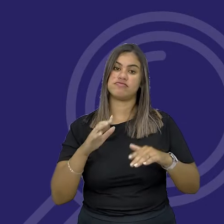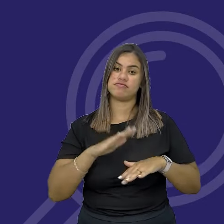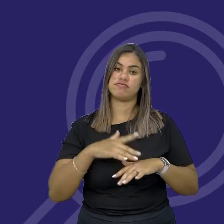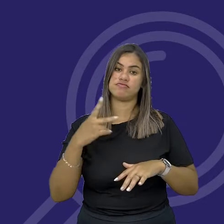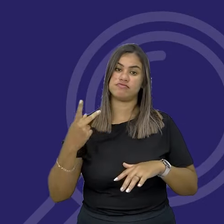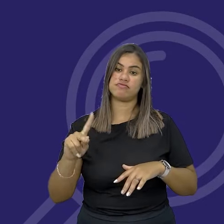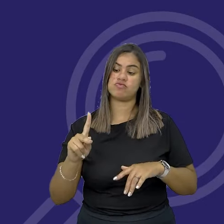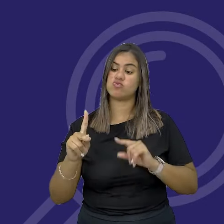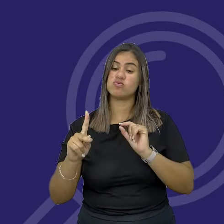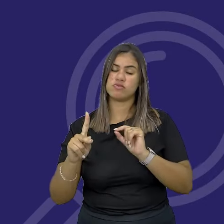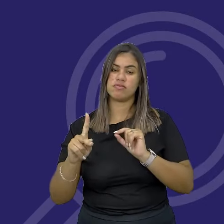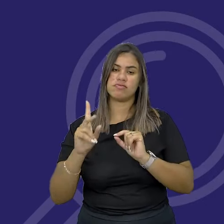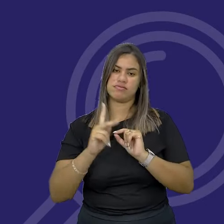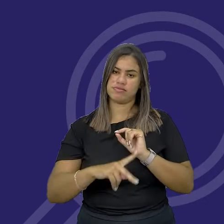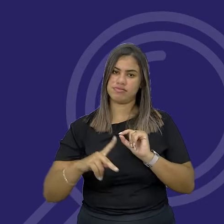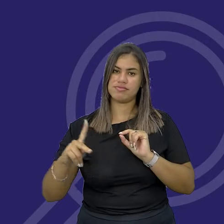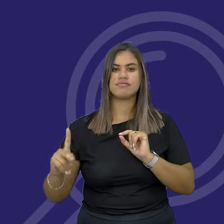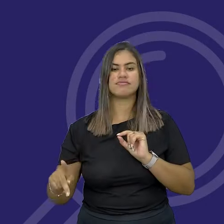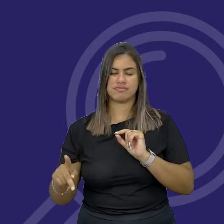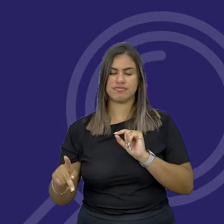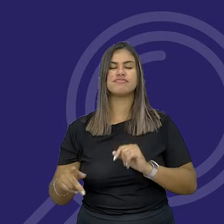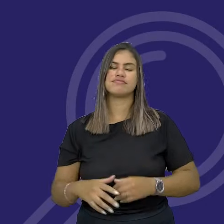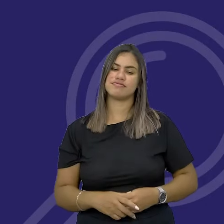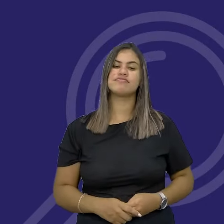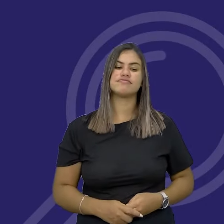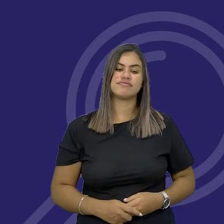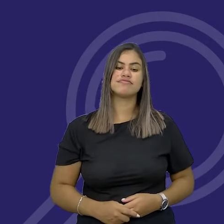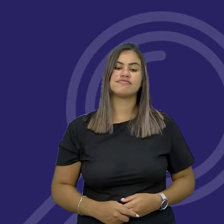professor, que ele vai